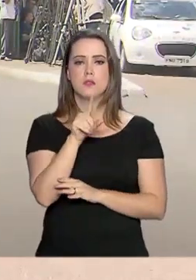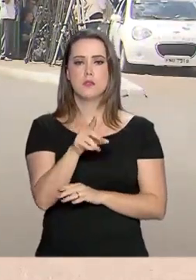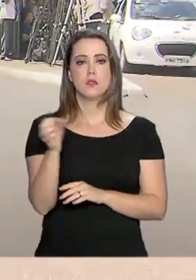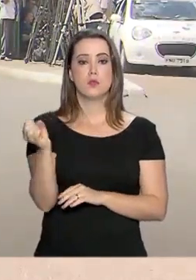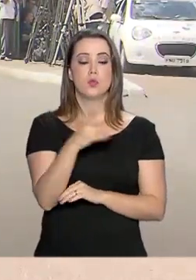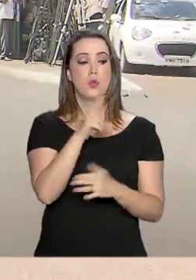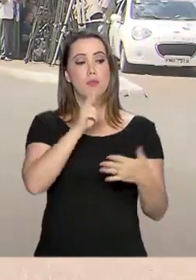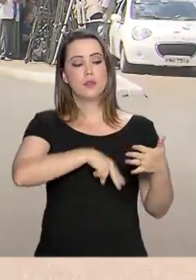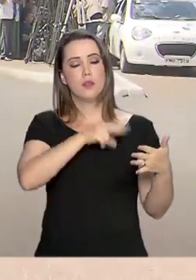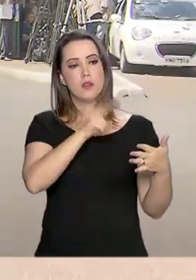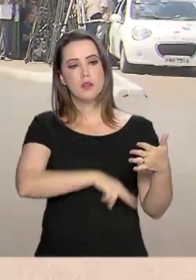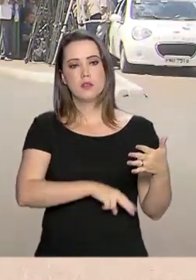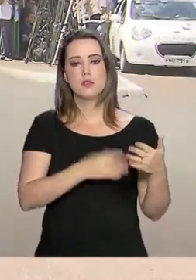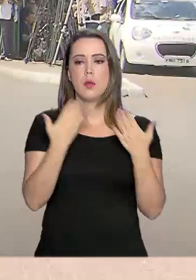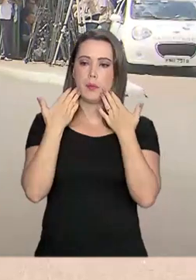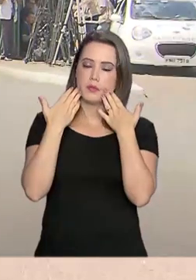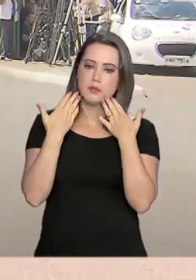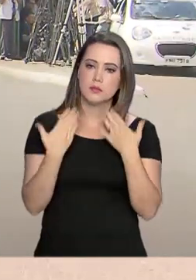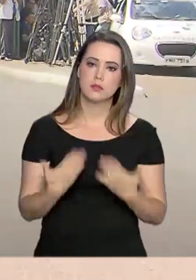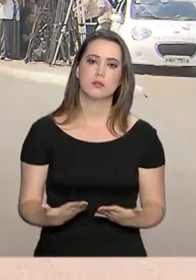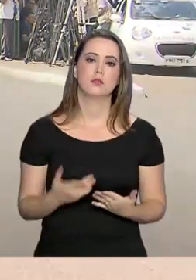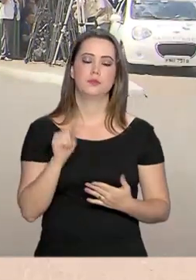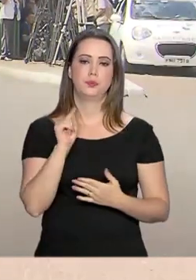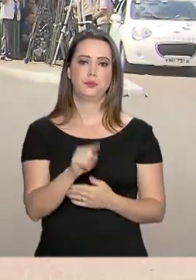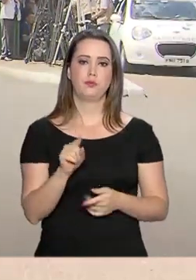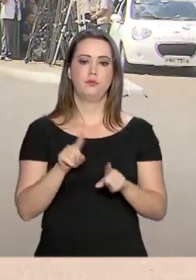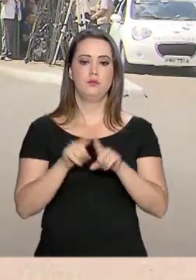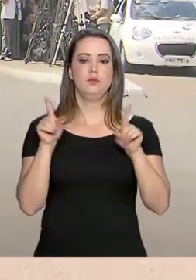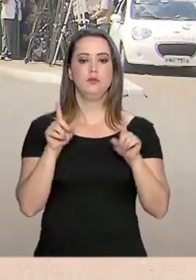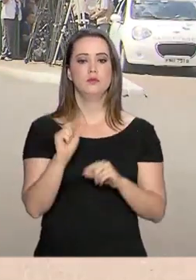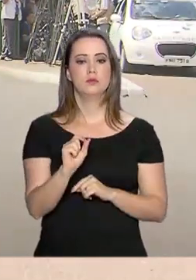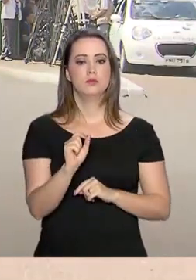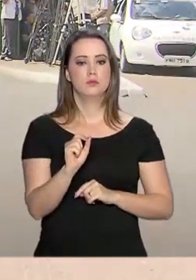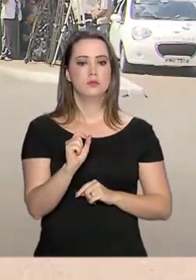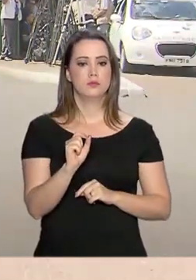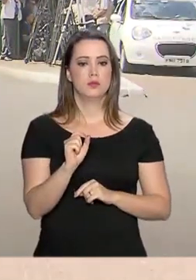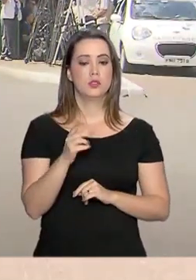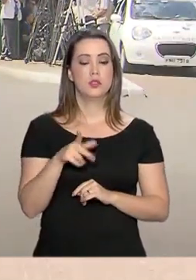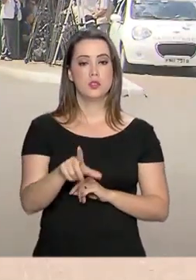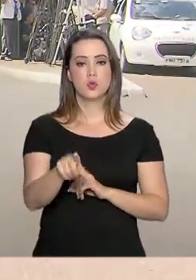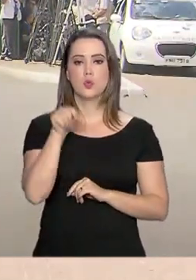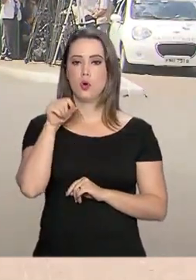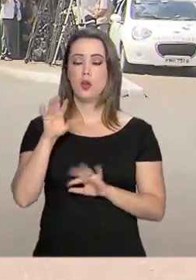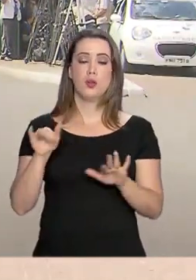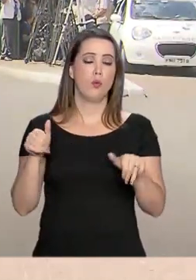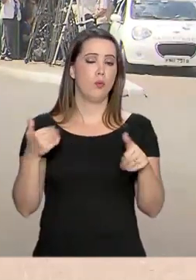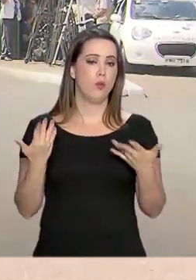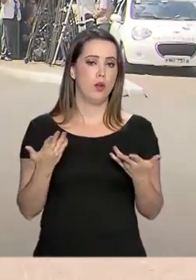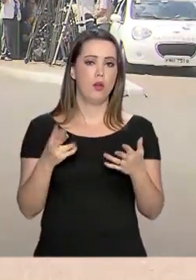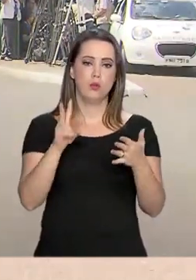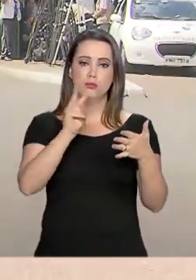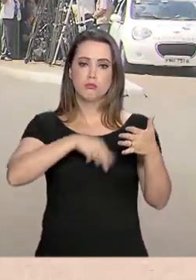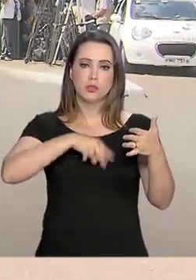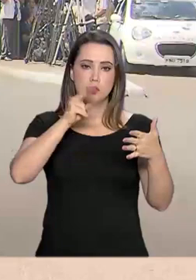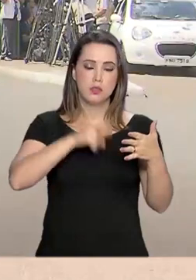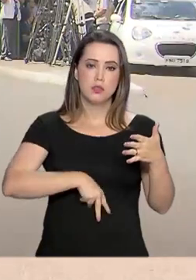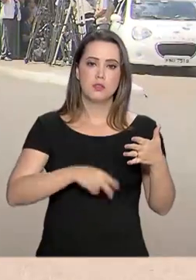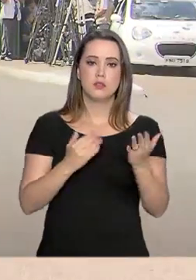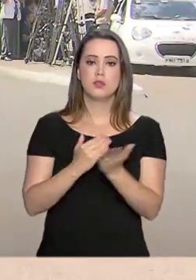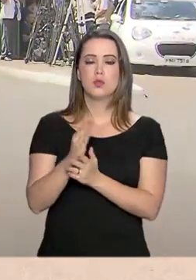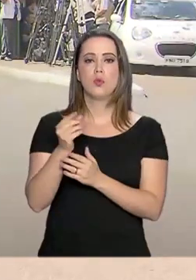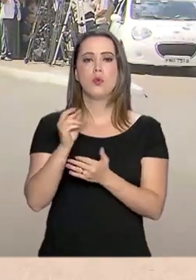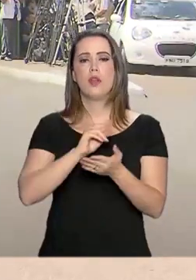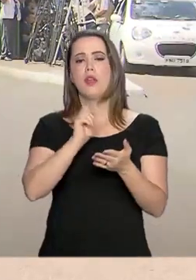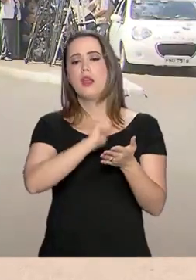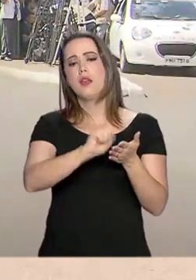novo texto, né? Esse texto vai ser apresentado a ele, mas que é ele quem vai decidir qual o texto, né? Que